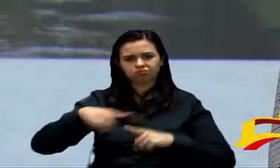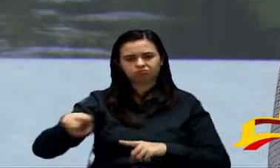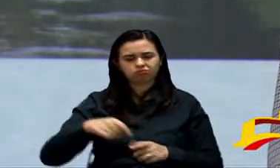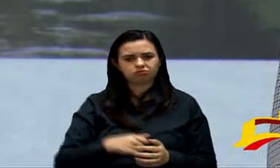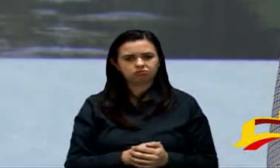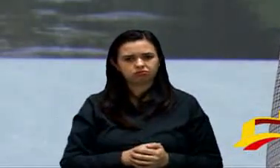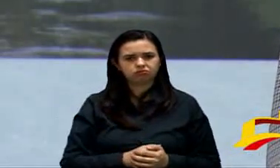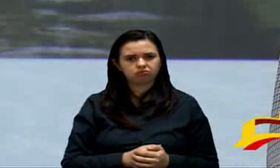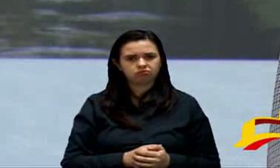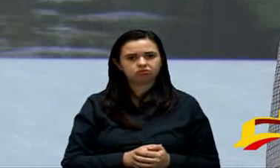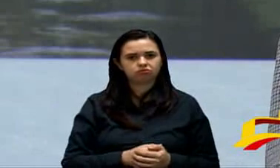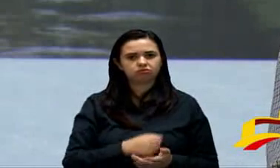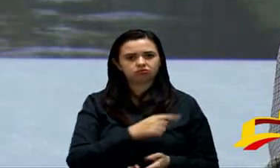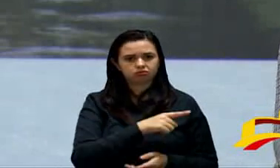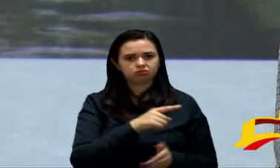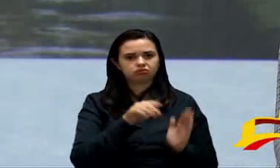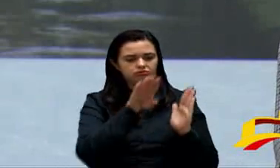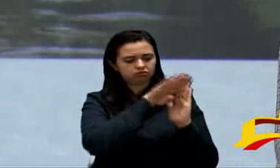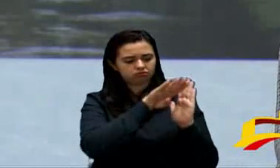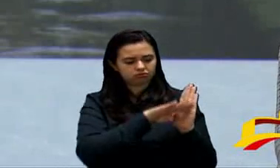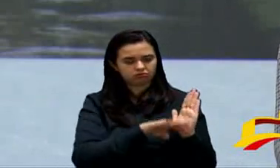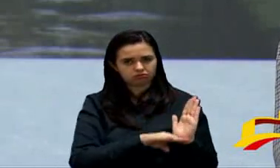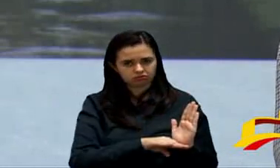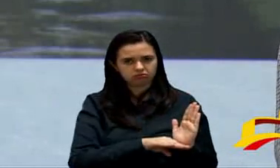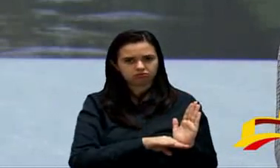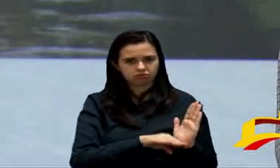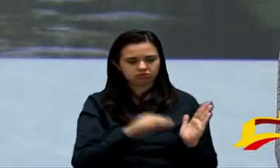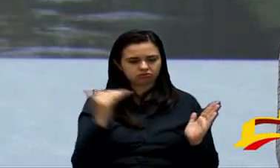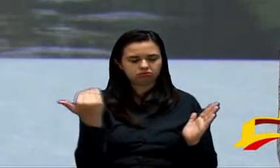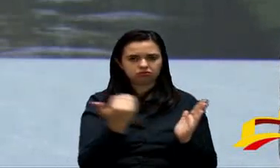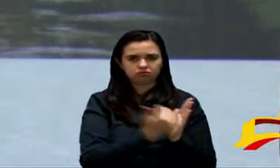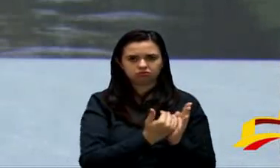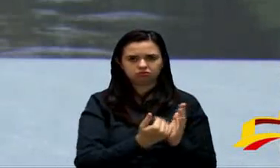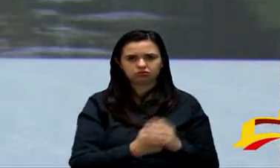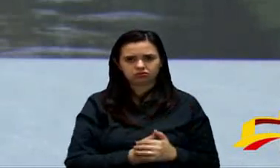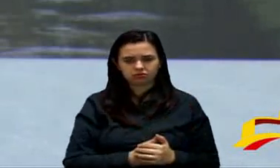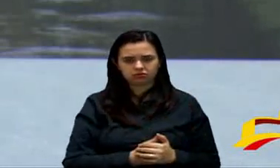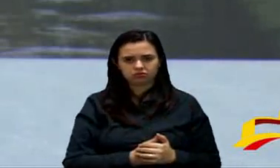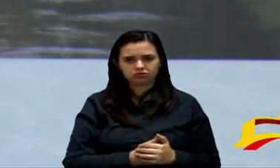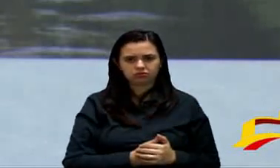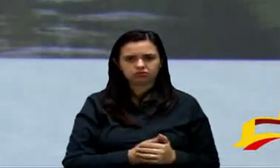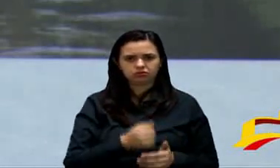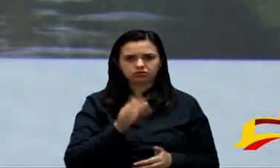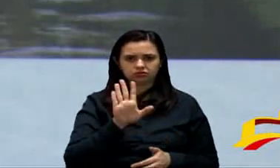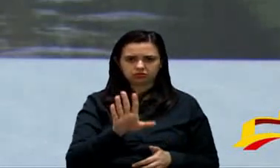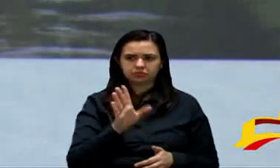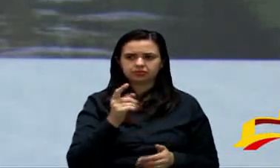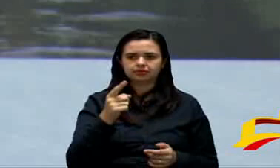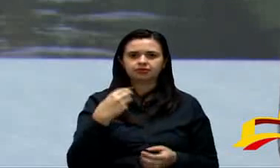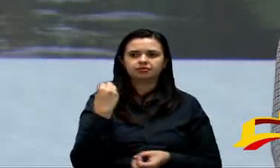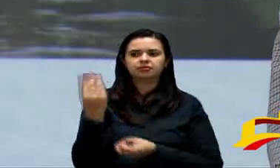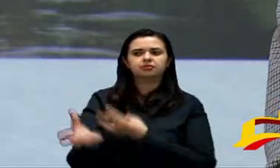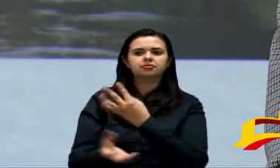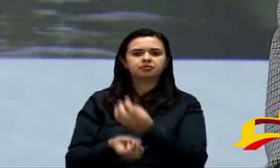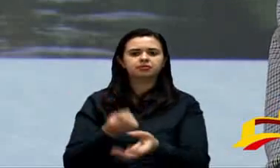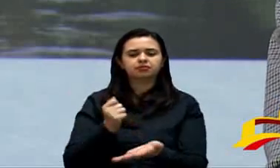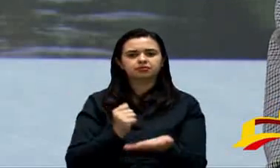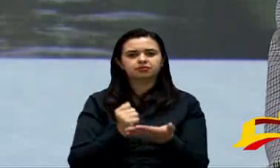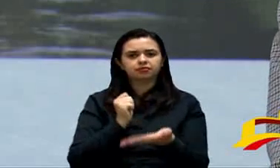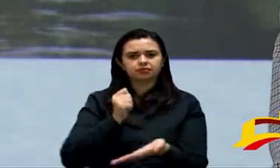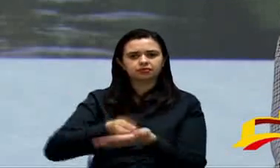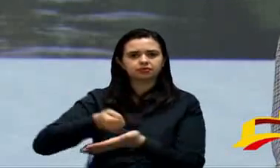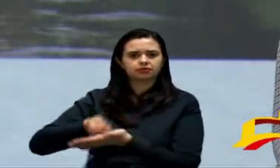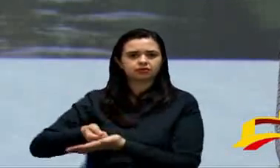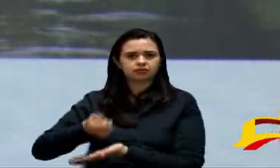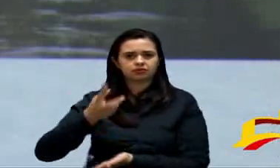foram tempestivamente adotadas, em especial a propositura da ação judicial, visando a restituição de valores pagos, o que